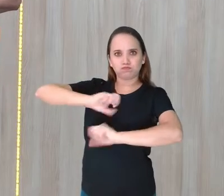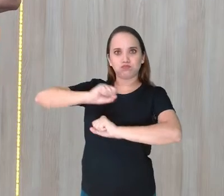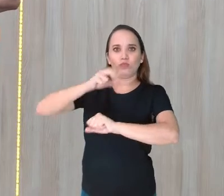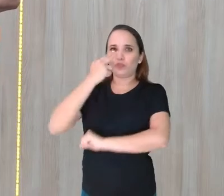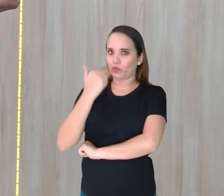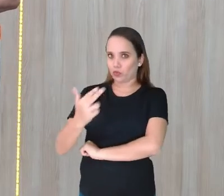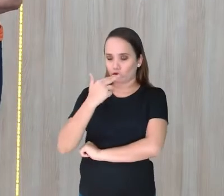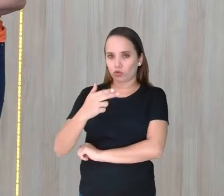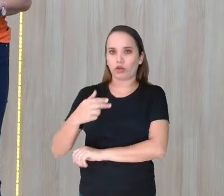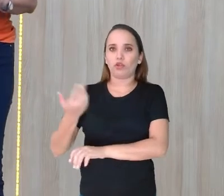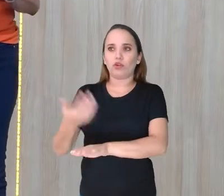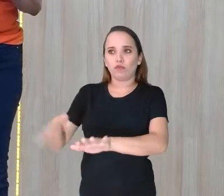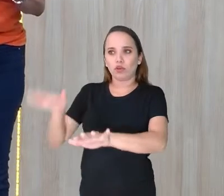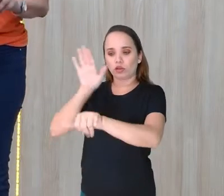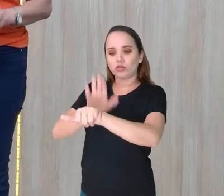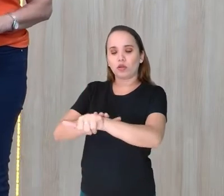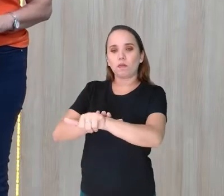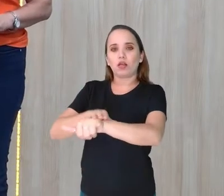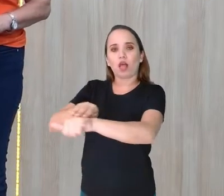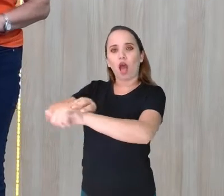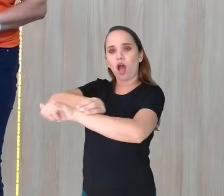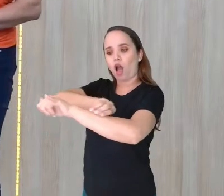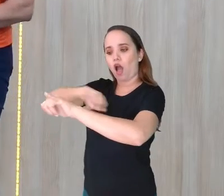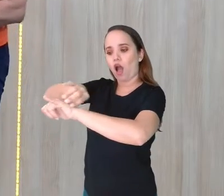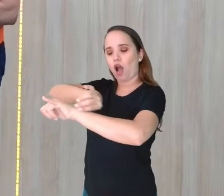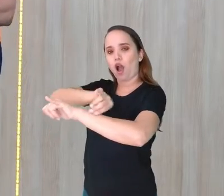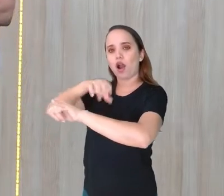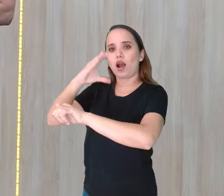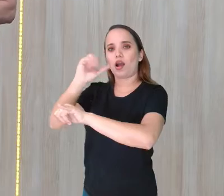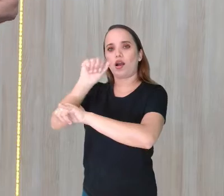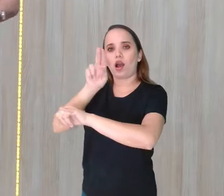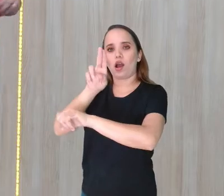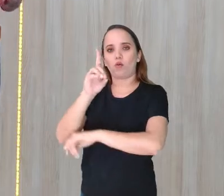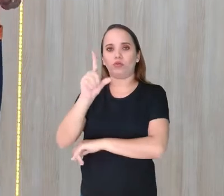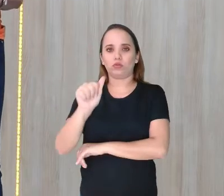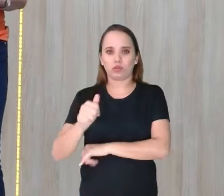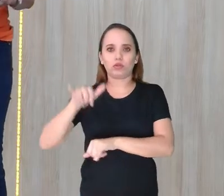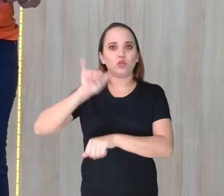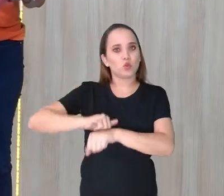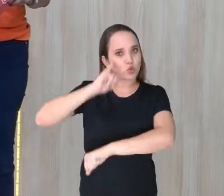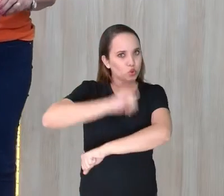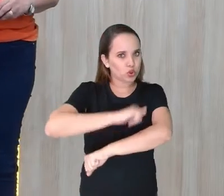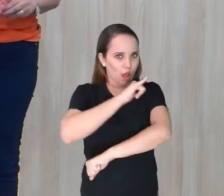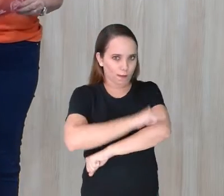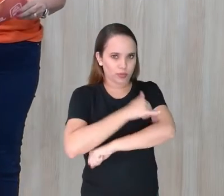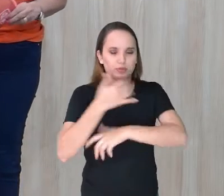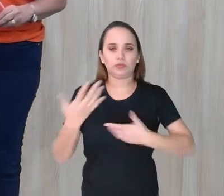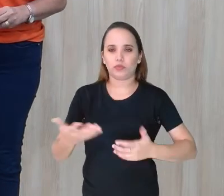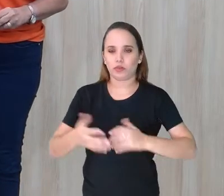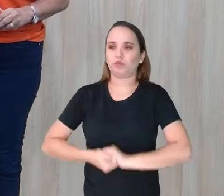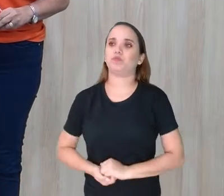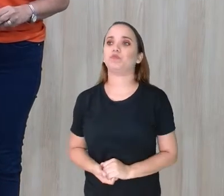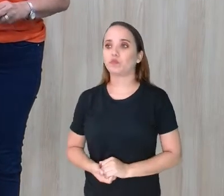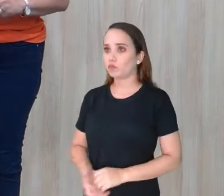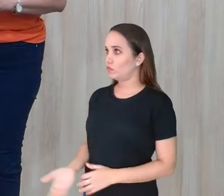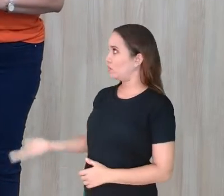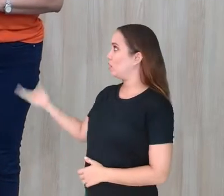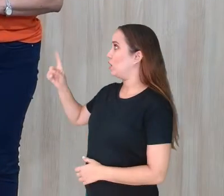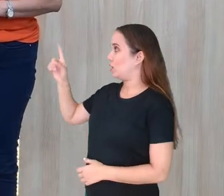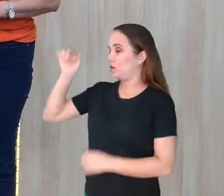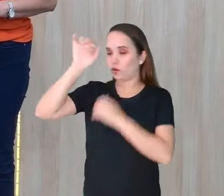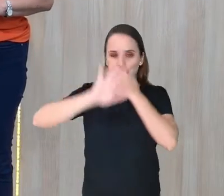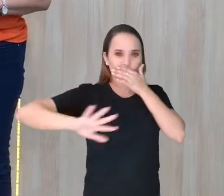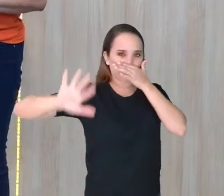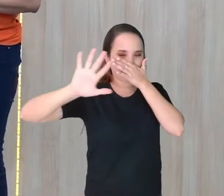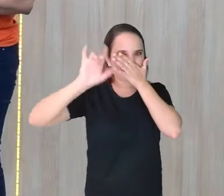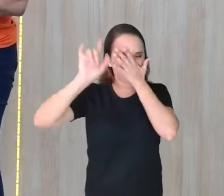nessa imagem que vocês estão vendo aí, o ciclo evolutivo do sapo resume é o que a professora Isabel falou, né? Todas as fases